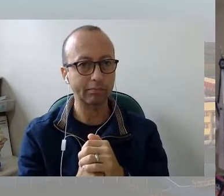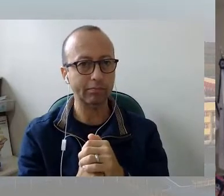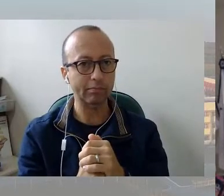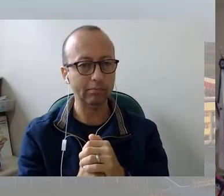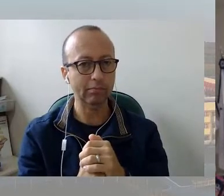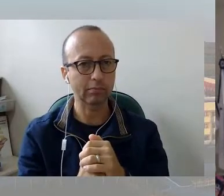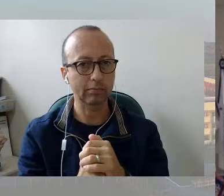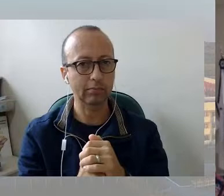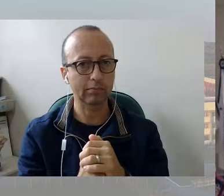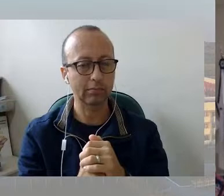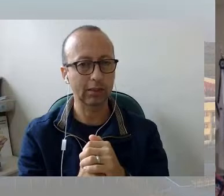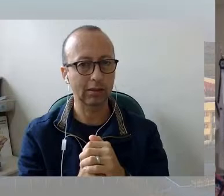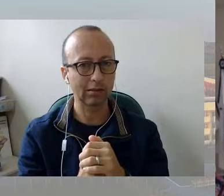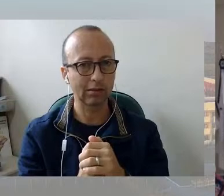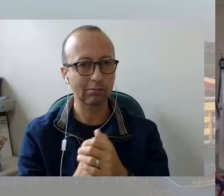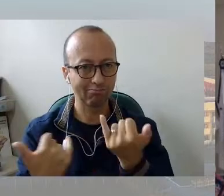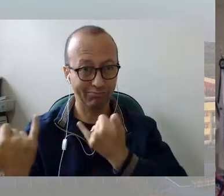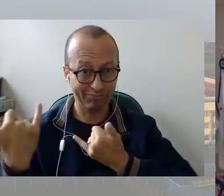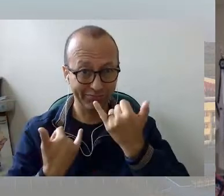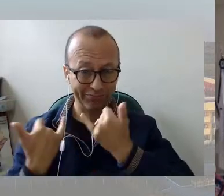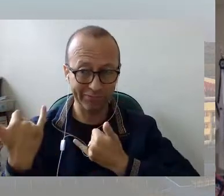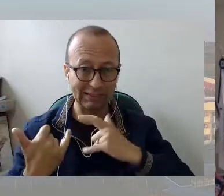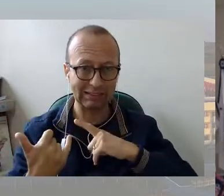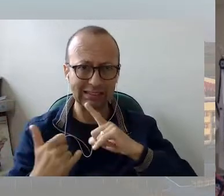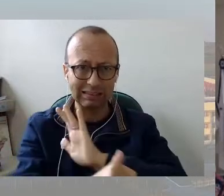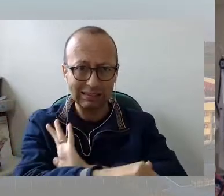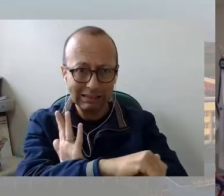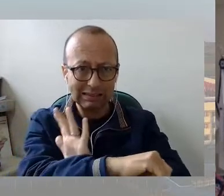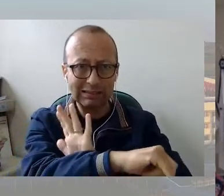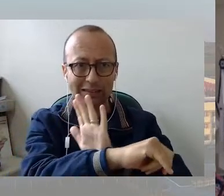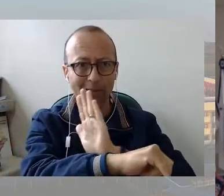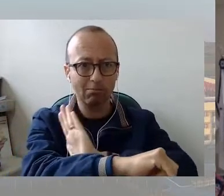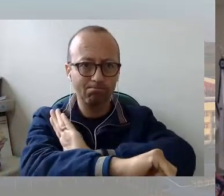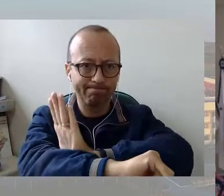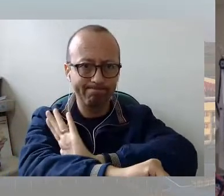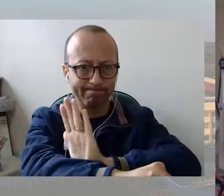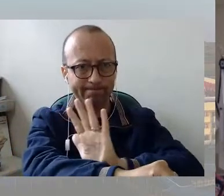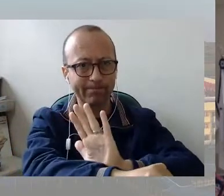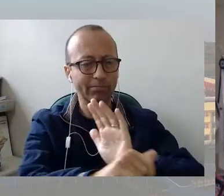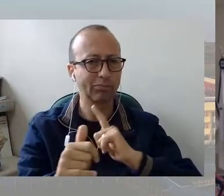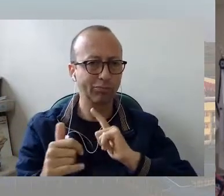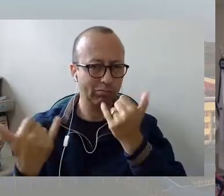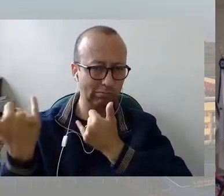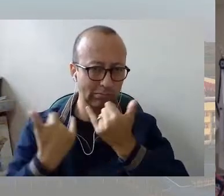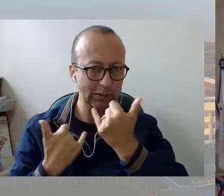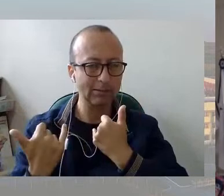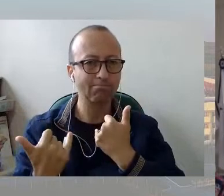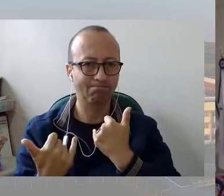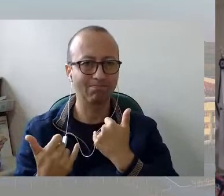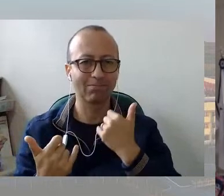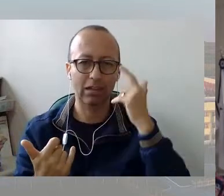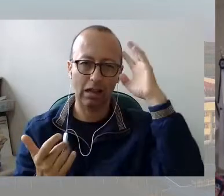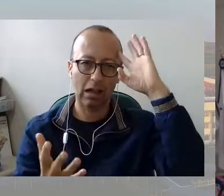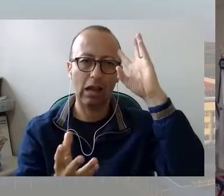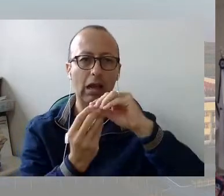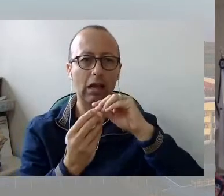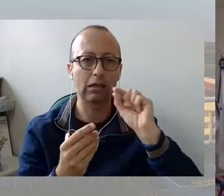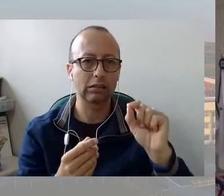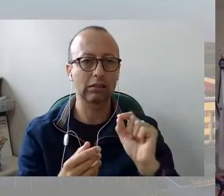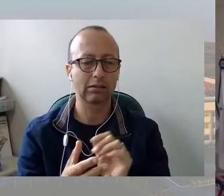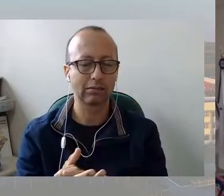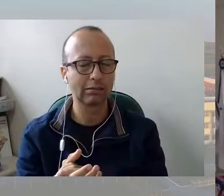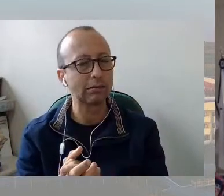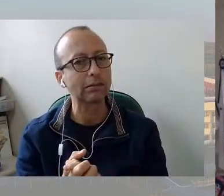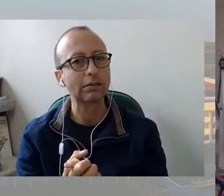que chegam na DAF. Várias denúncias de violência de gênero e tantas outras. Com o mesmo papel, qual o mesmo papel da